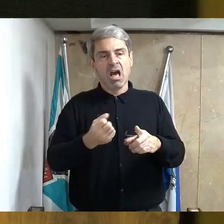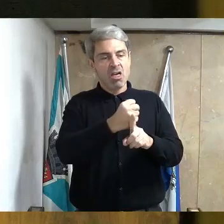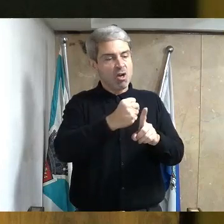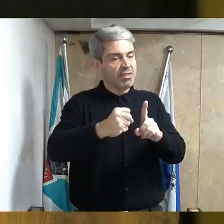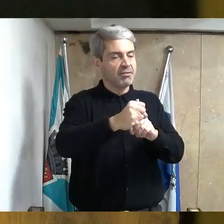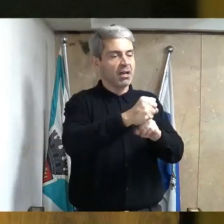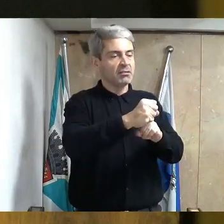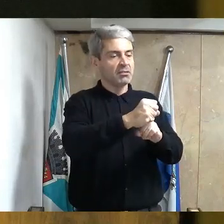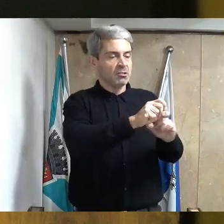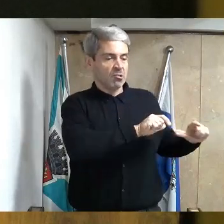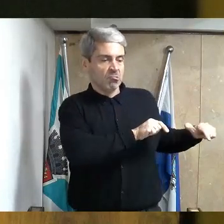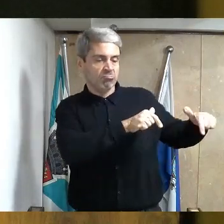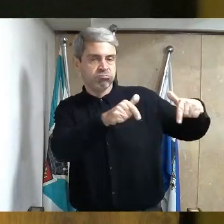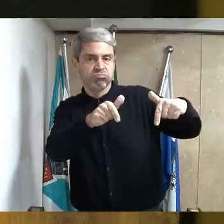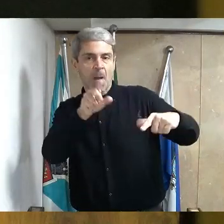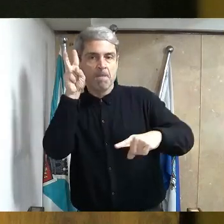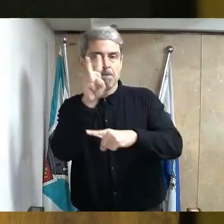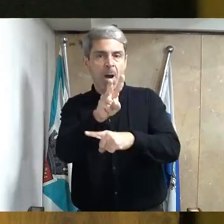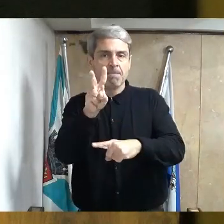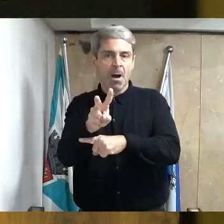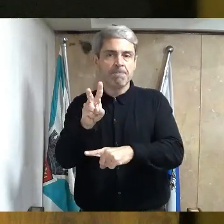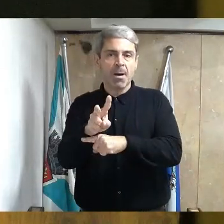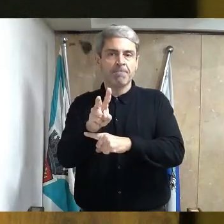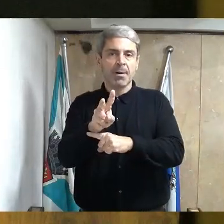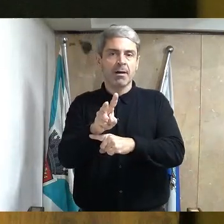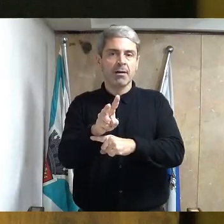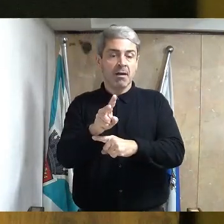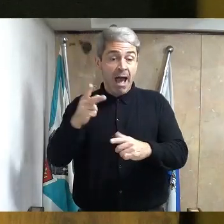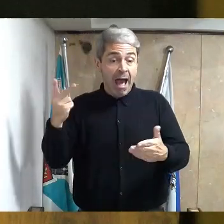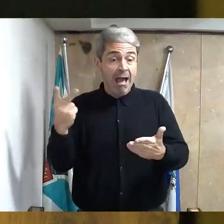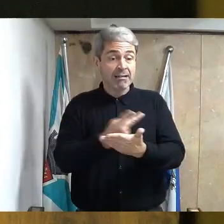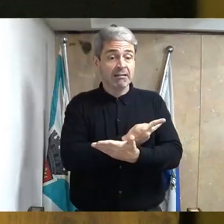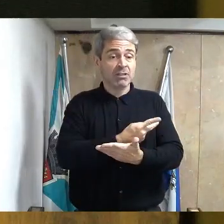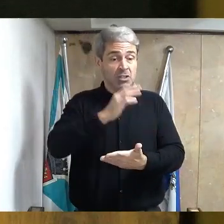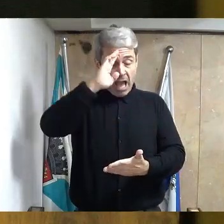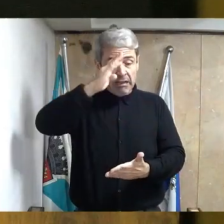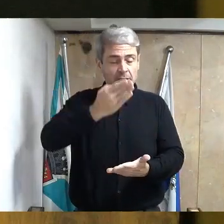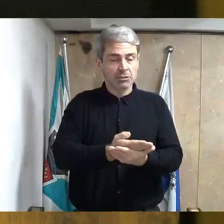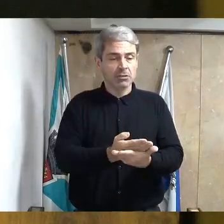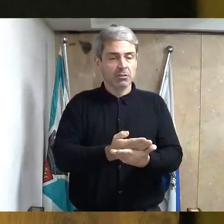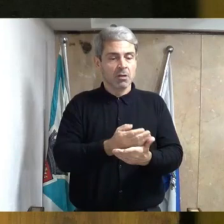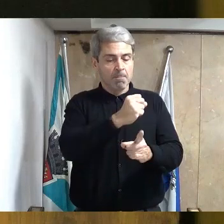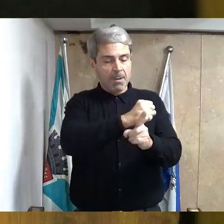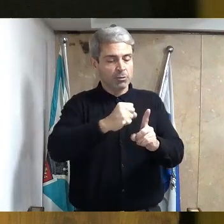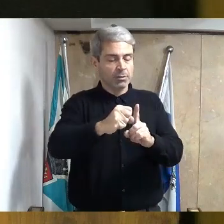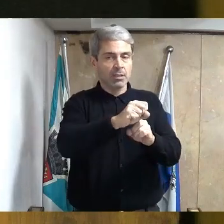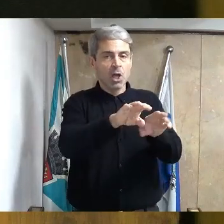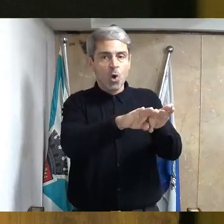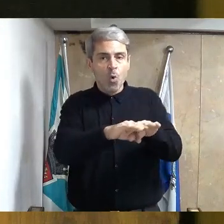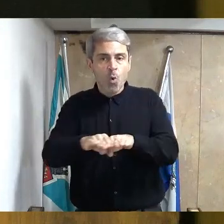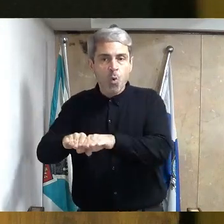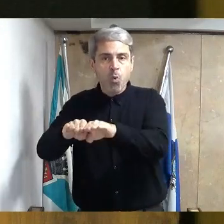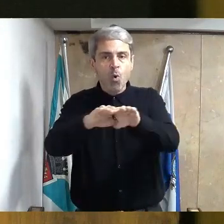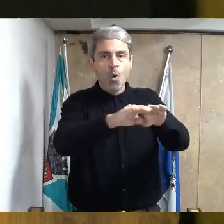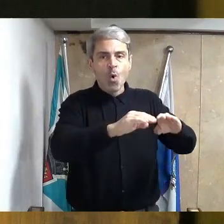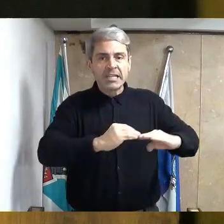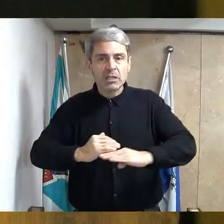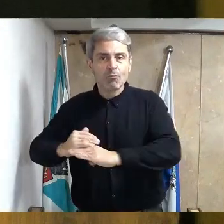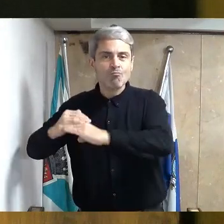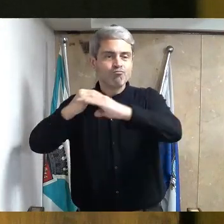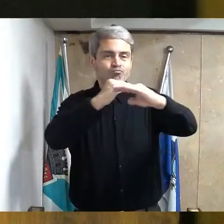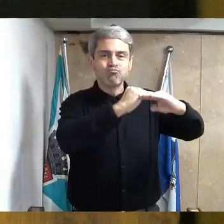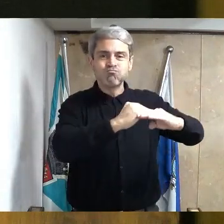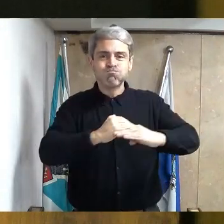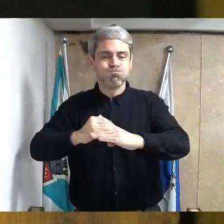partir em defesa de uma sociedade mais justa, igualitária, uma sociedade onde ela